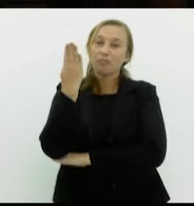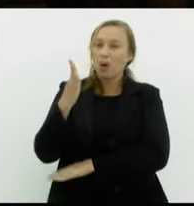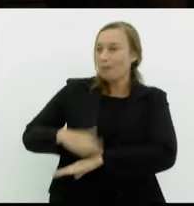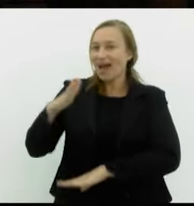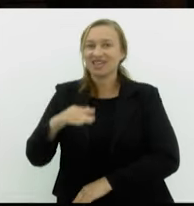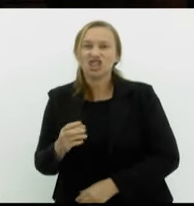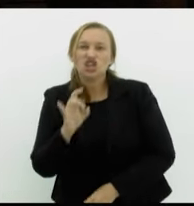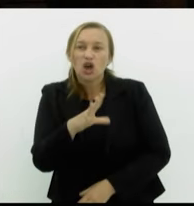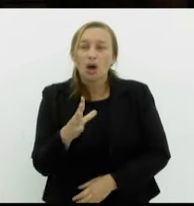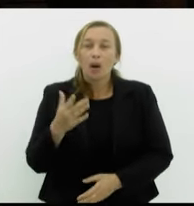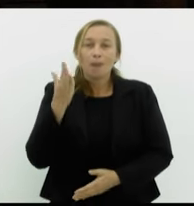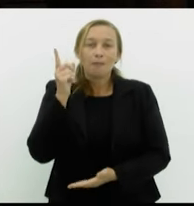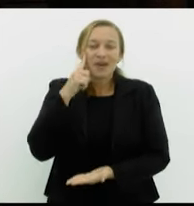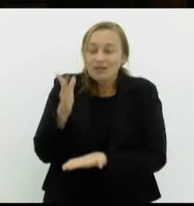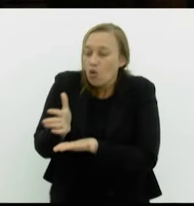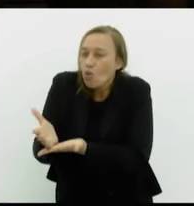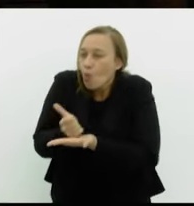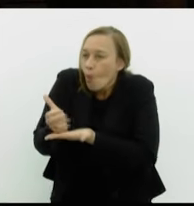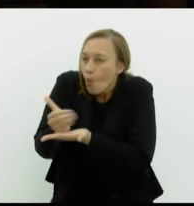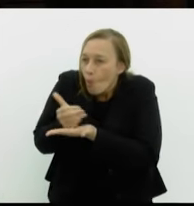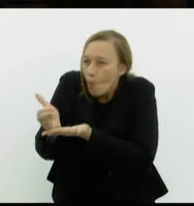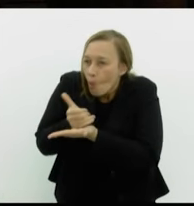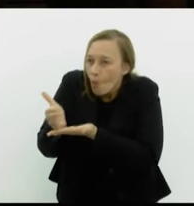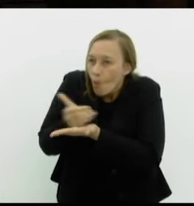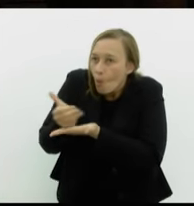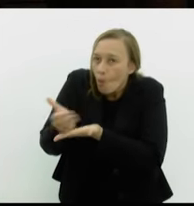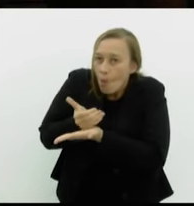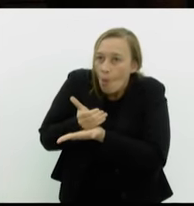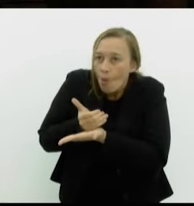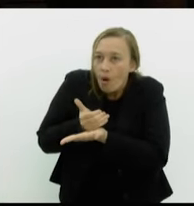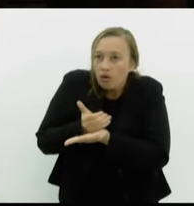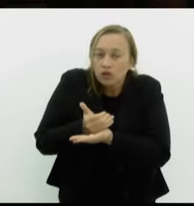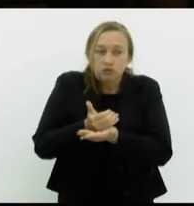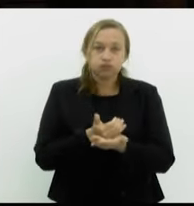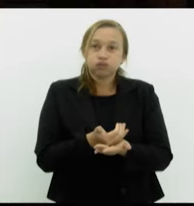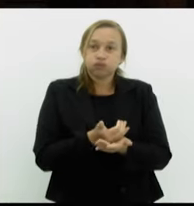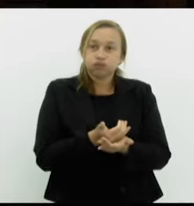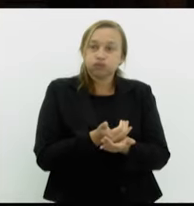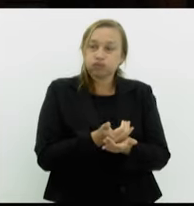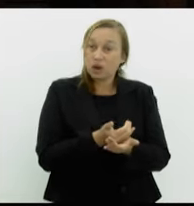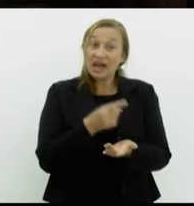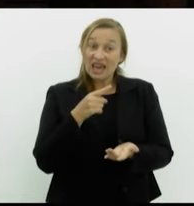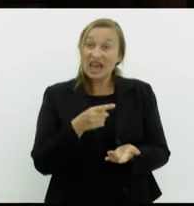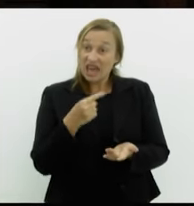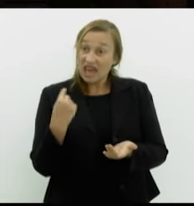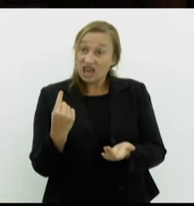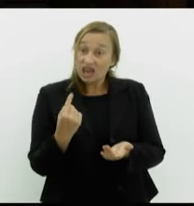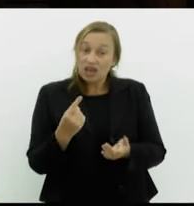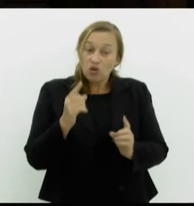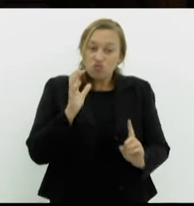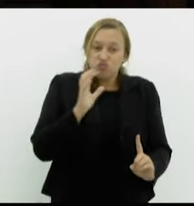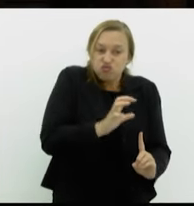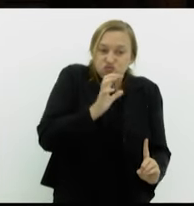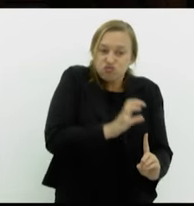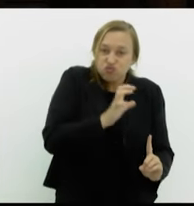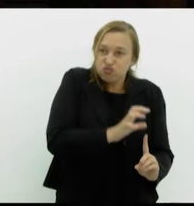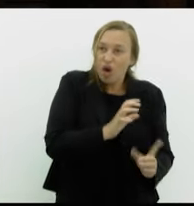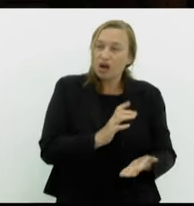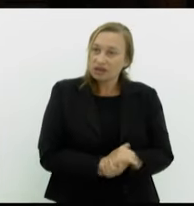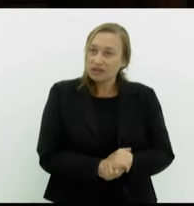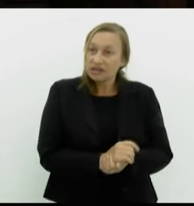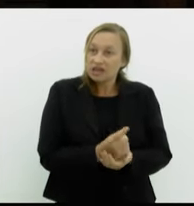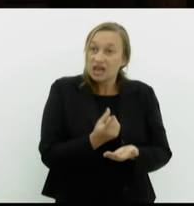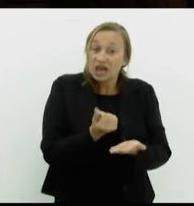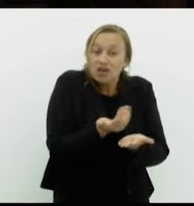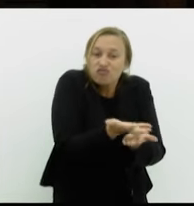Só pensem em arrecadar. Estão extorquindo a população brasileira, centavo por centavo. E na hora que a população